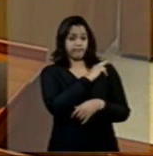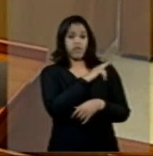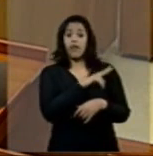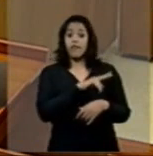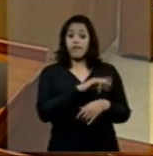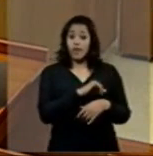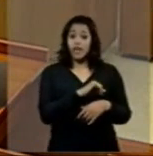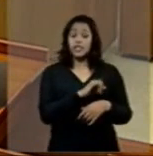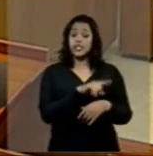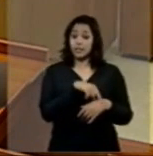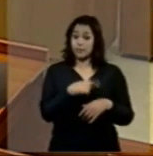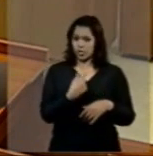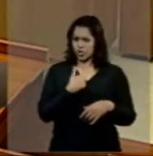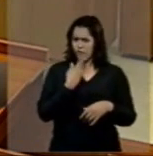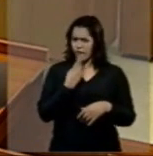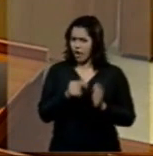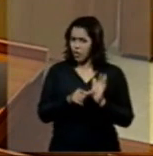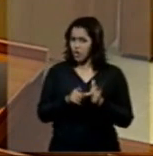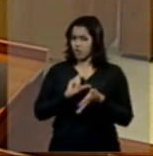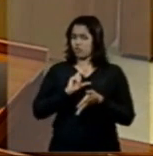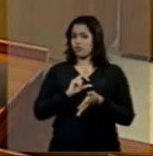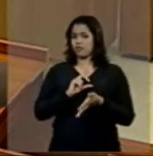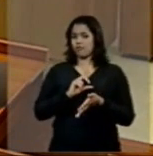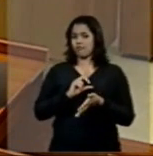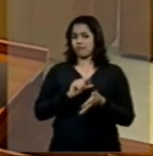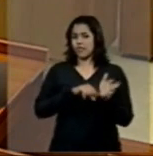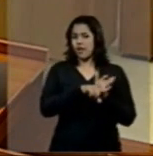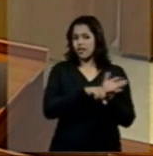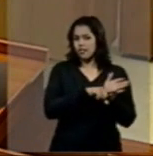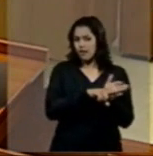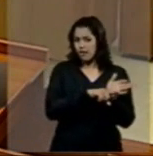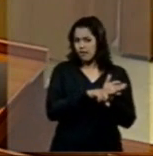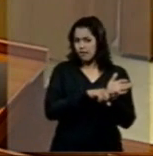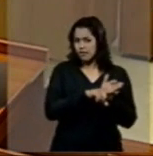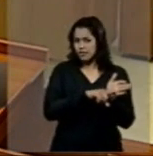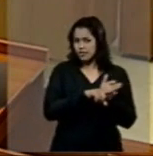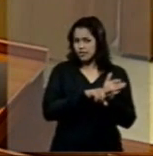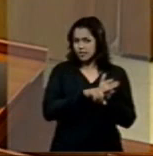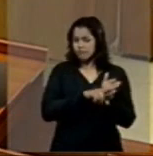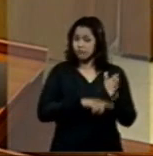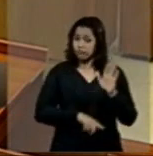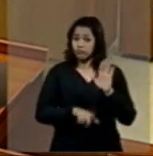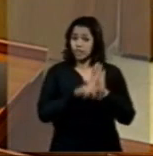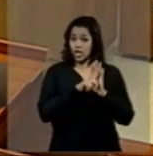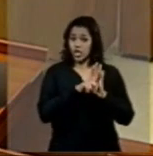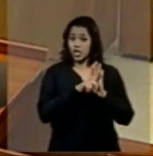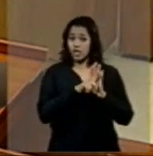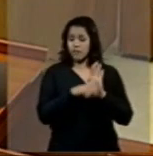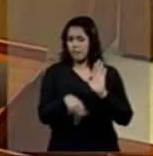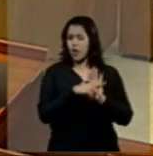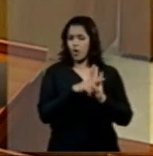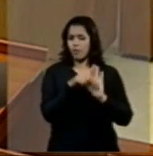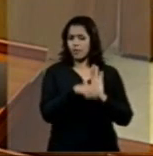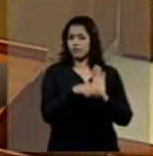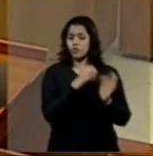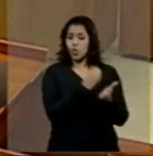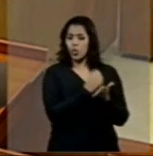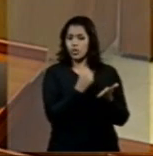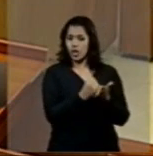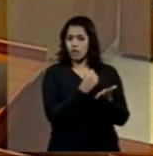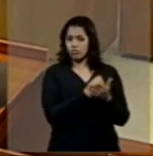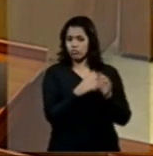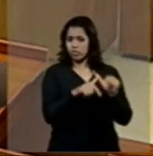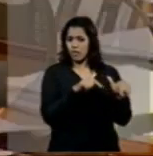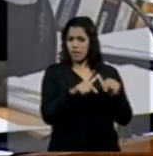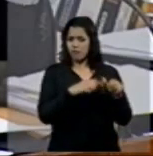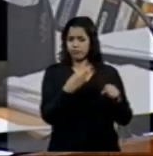subsidiariamente, e falo isso antes da análise, porque não em jogo aqui da legislação, mas análise contratual